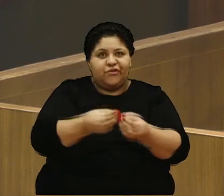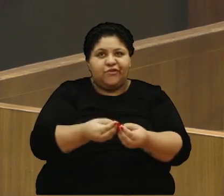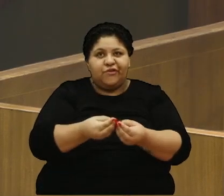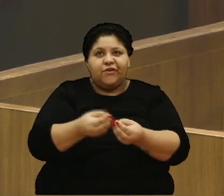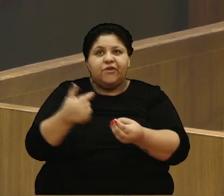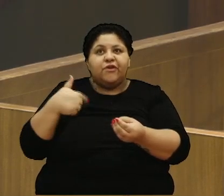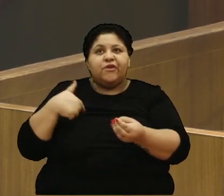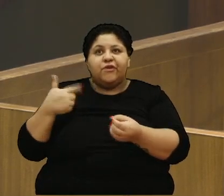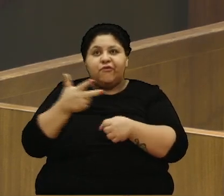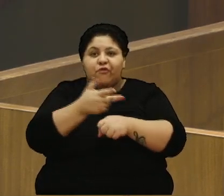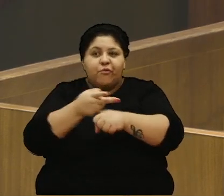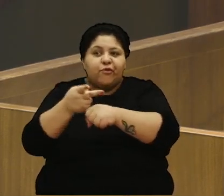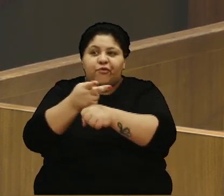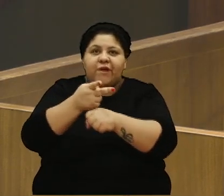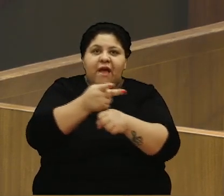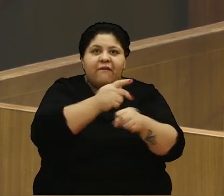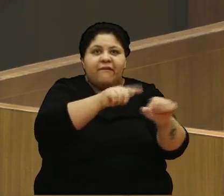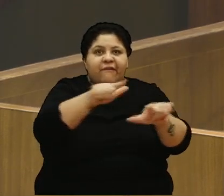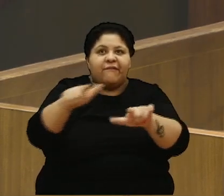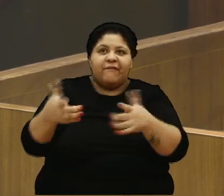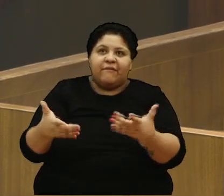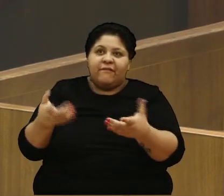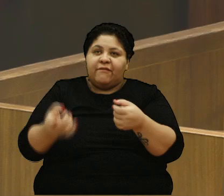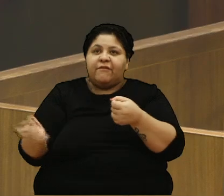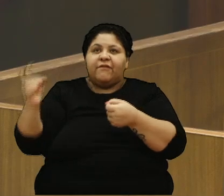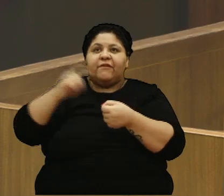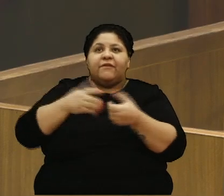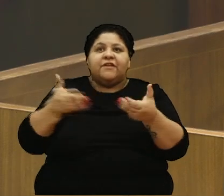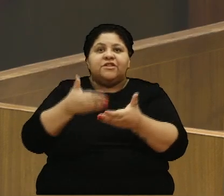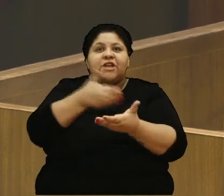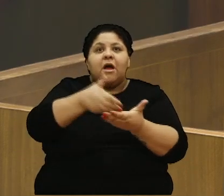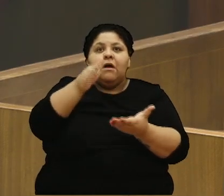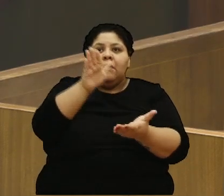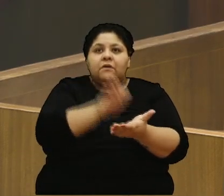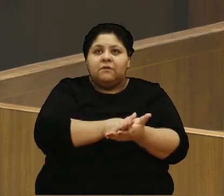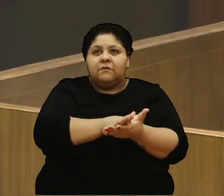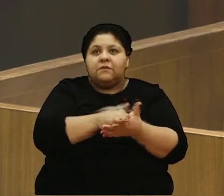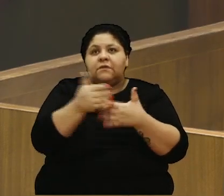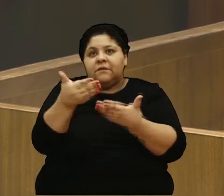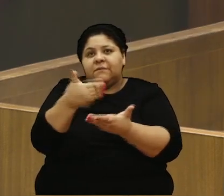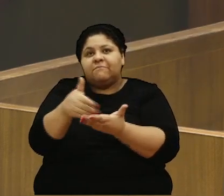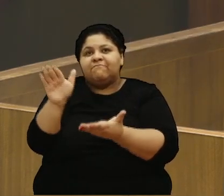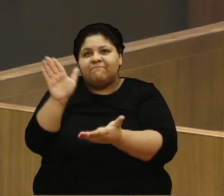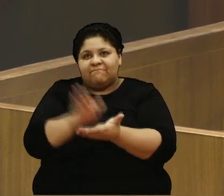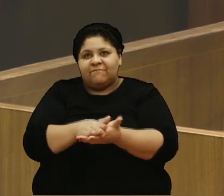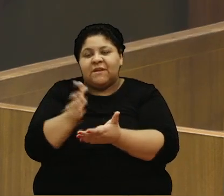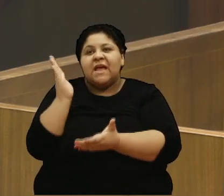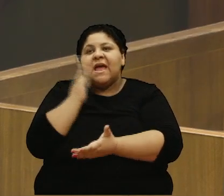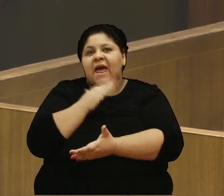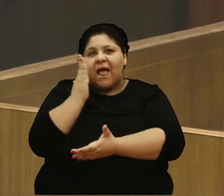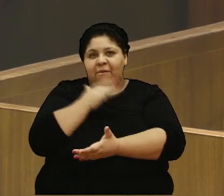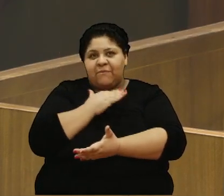o troco ali em algum estabelecimento. E aí, quando eu voltei, já tinha multa. Então, para multar, é muito rápido. Tendo em vista